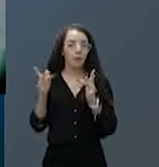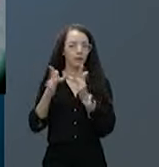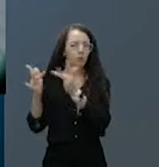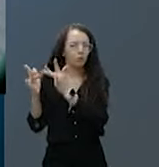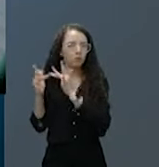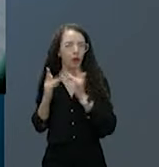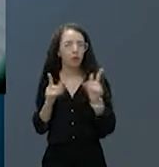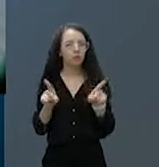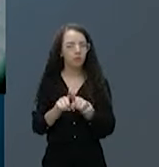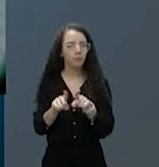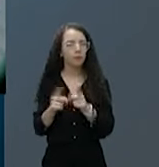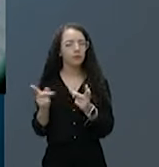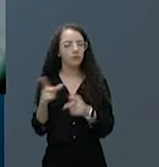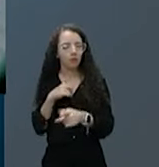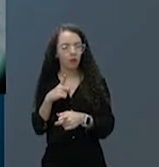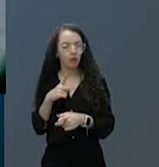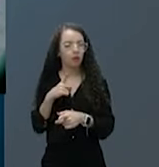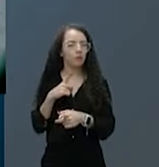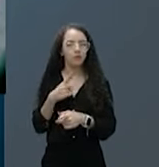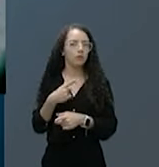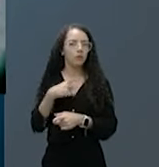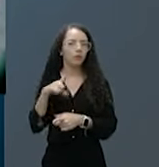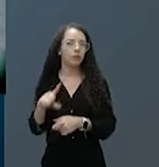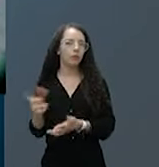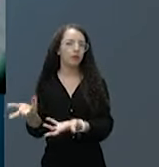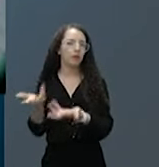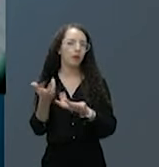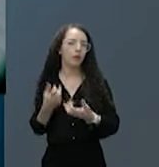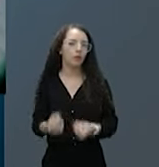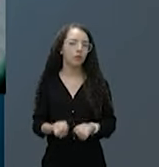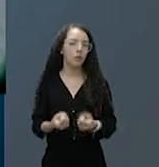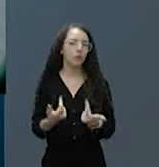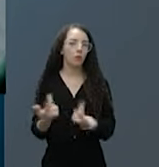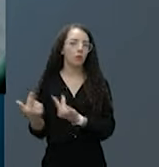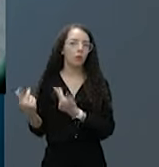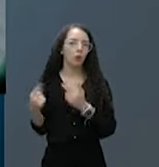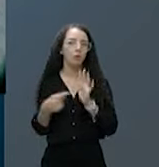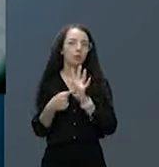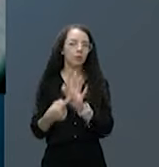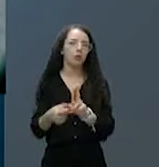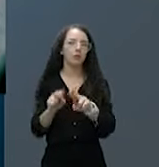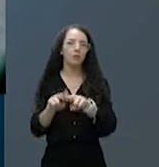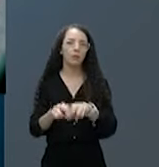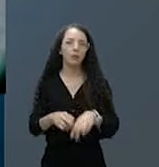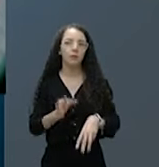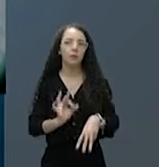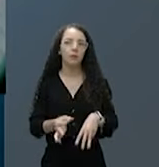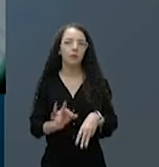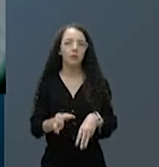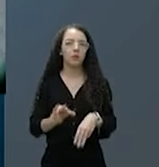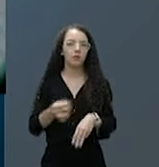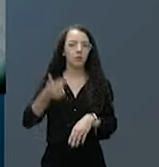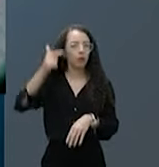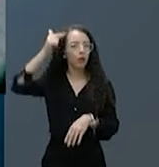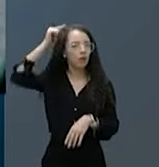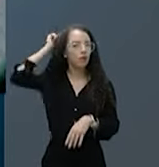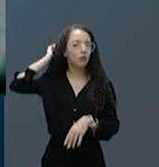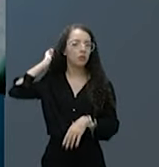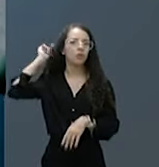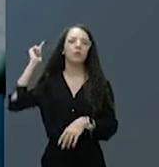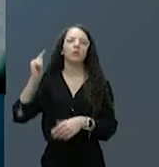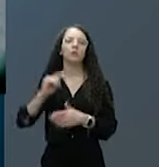do STF, como destacado pelo ministro Alexandre de Moraes nas ponderações que antecederam seu voto no referido